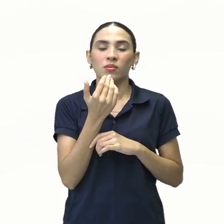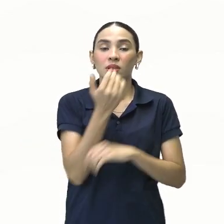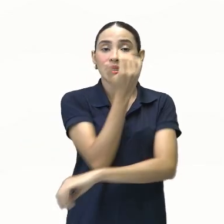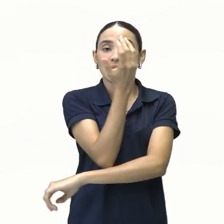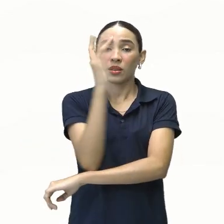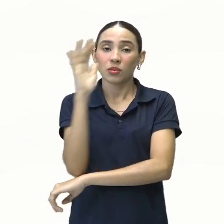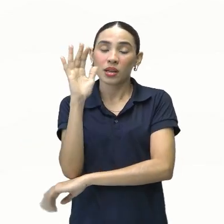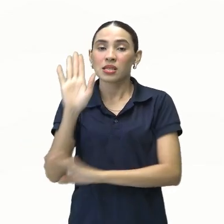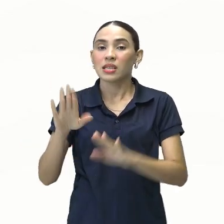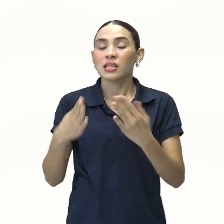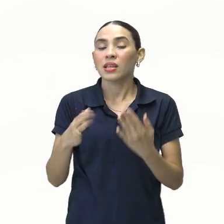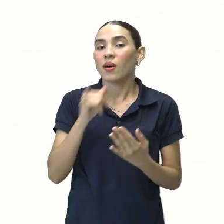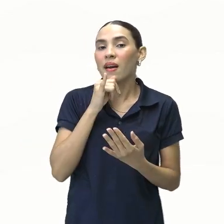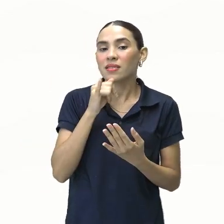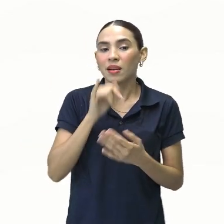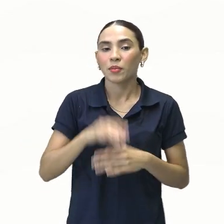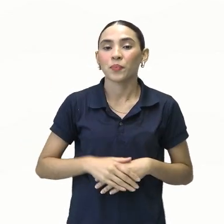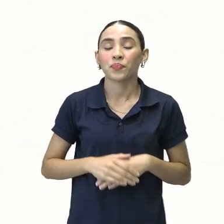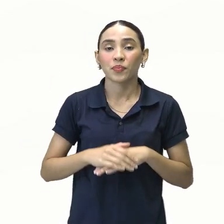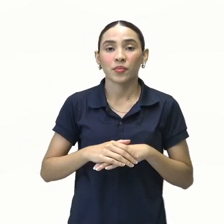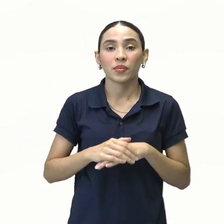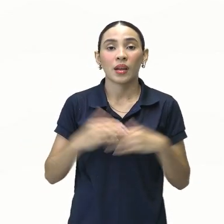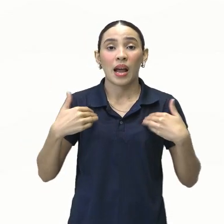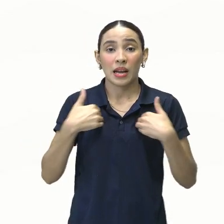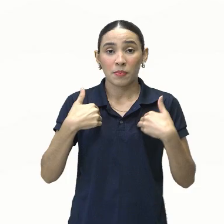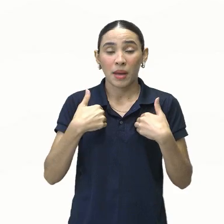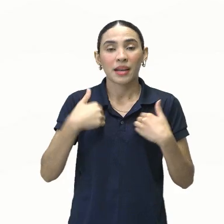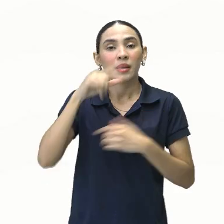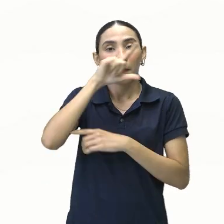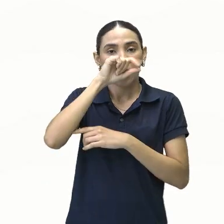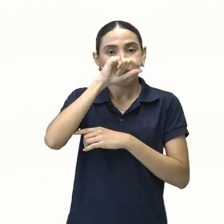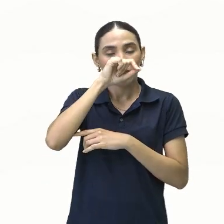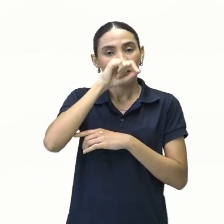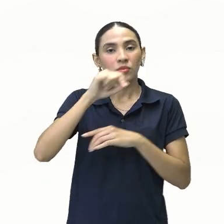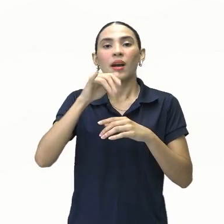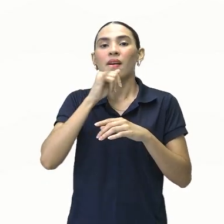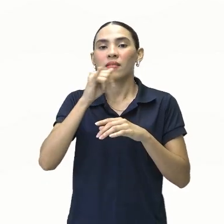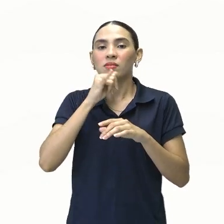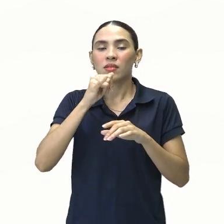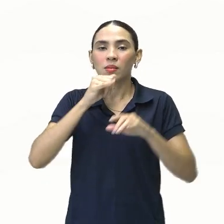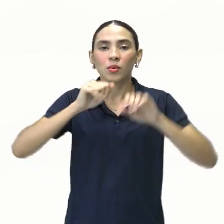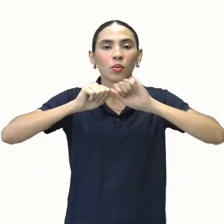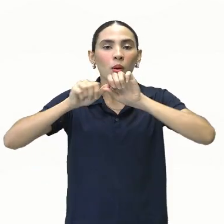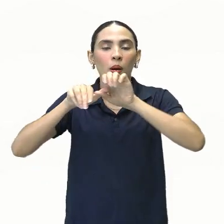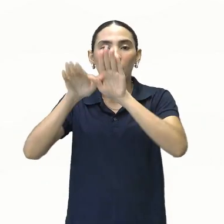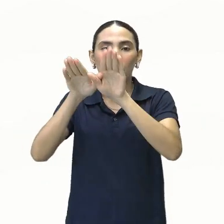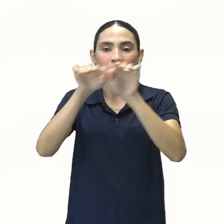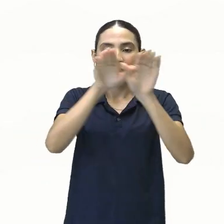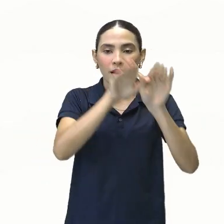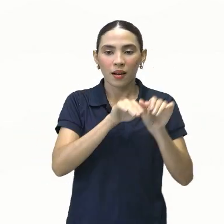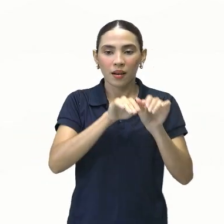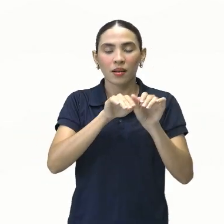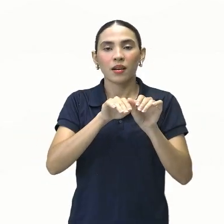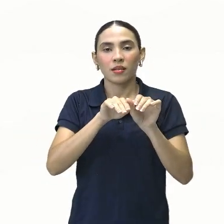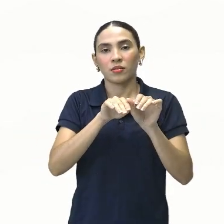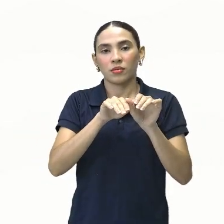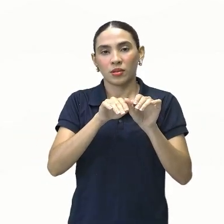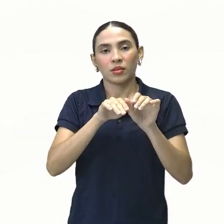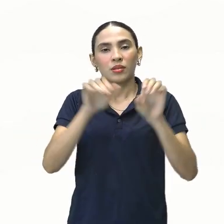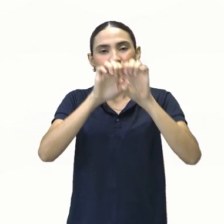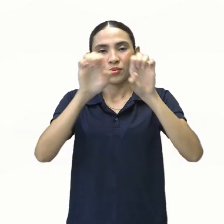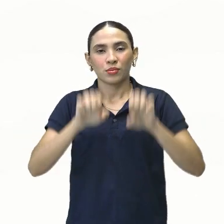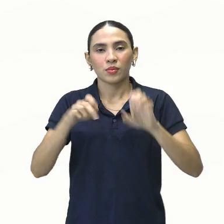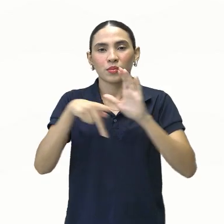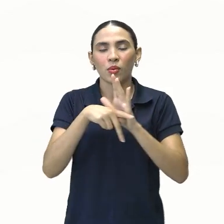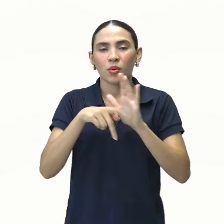natureza. Então, esses animais aí começaram a se espalhar né, dentro do arquipélago,